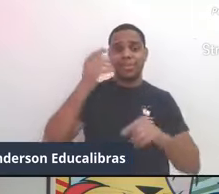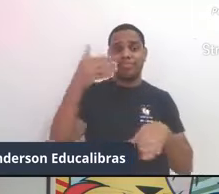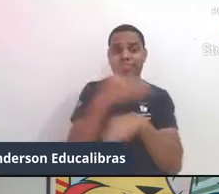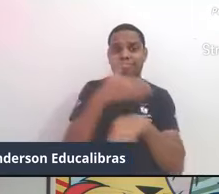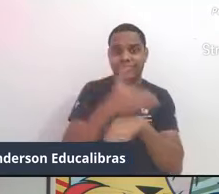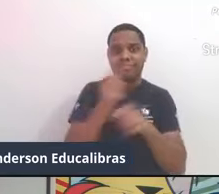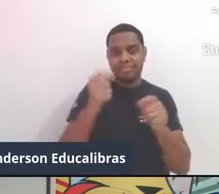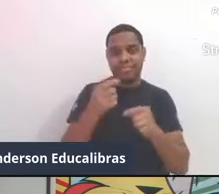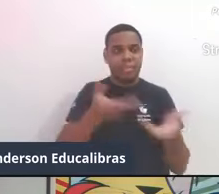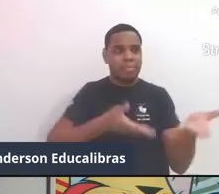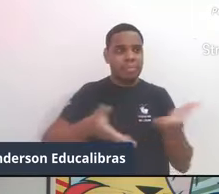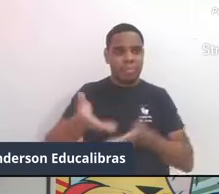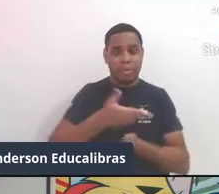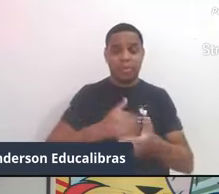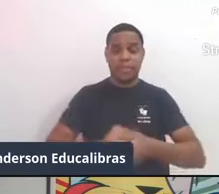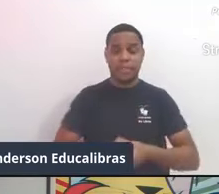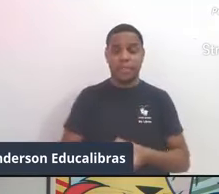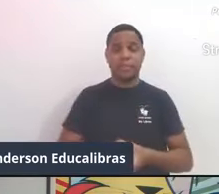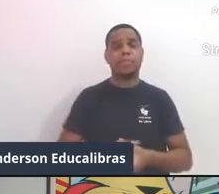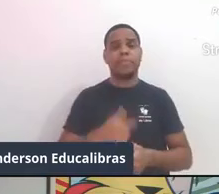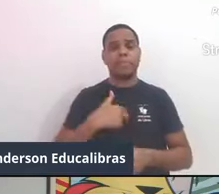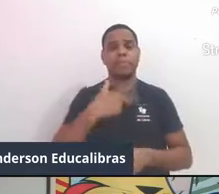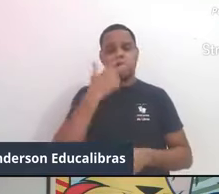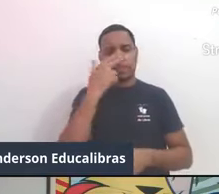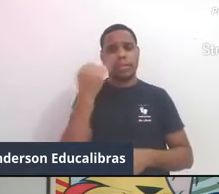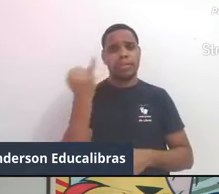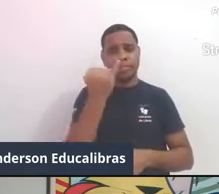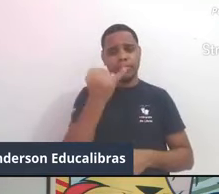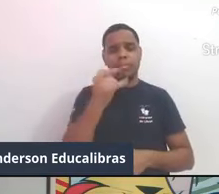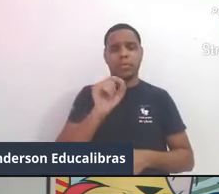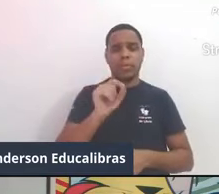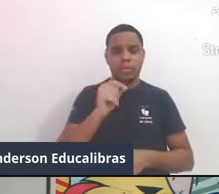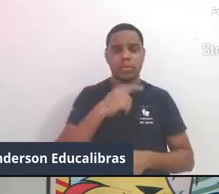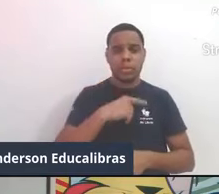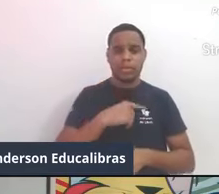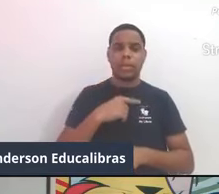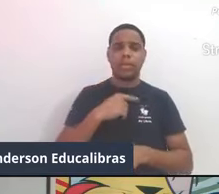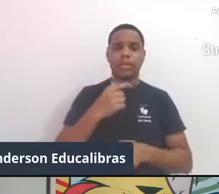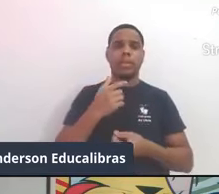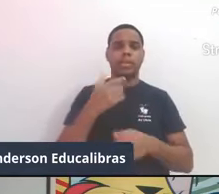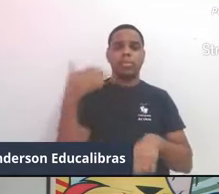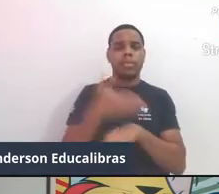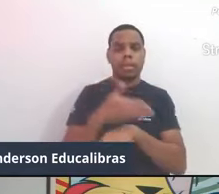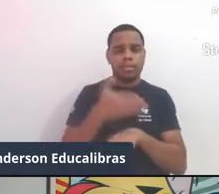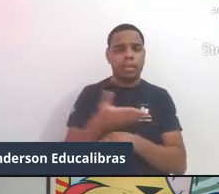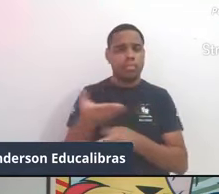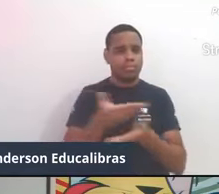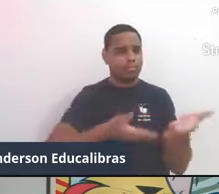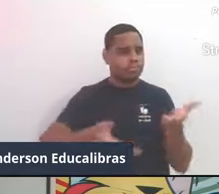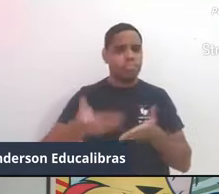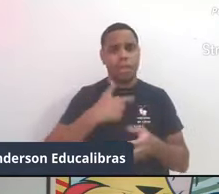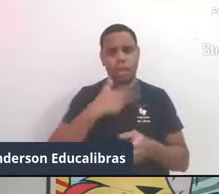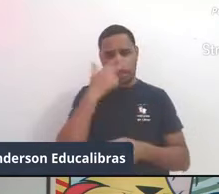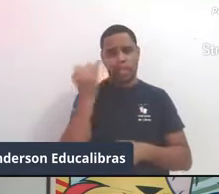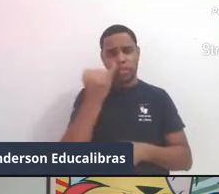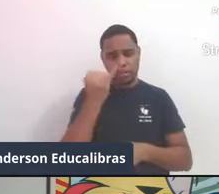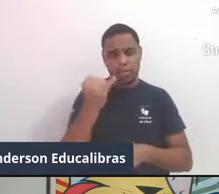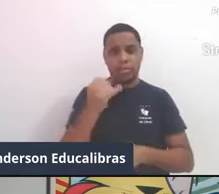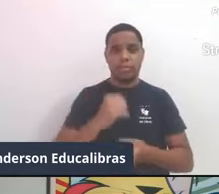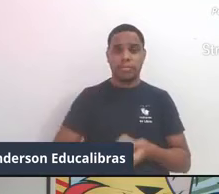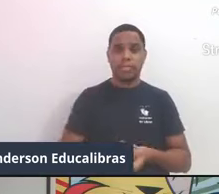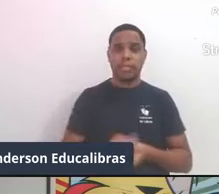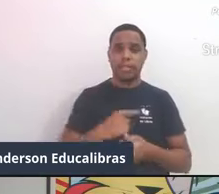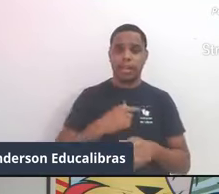participar, se envolver. Eu acho sempre muito importante essa coisa do envolvimento, da participação. Isso tem muita coisa,